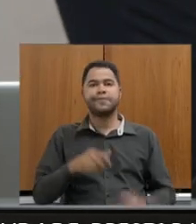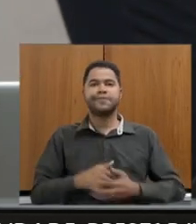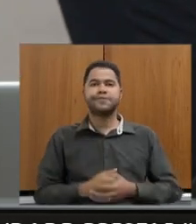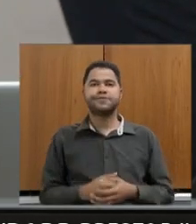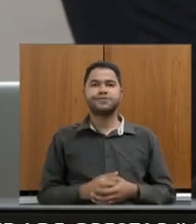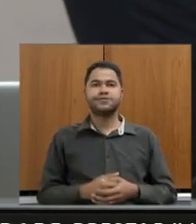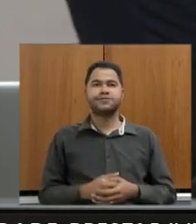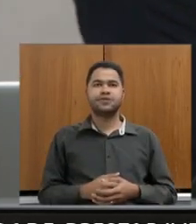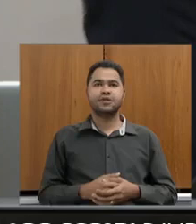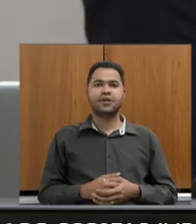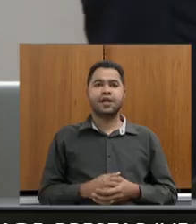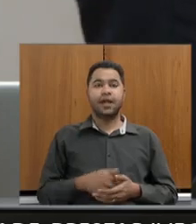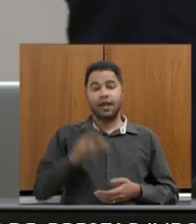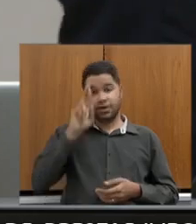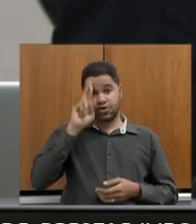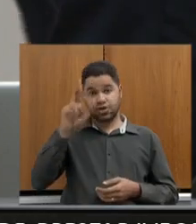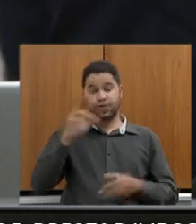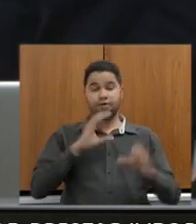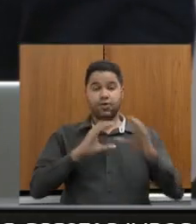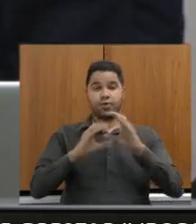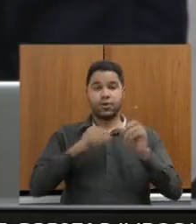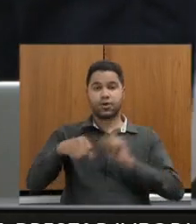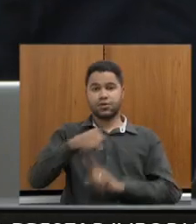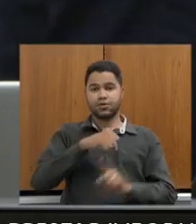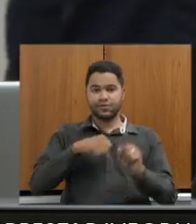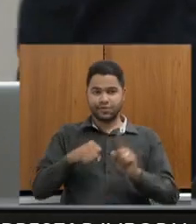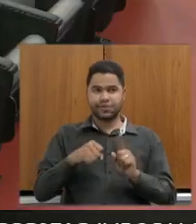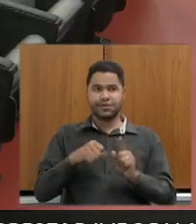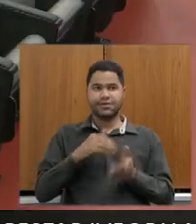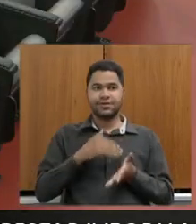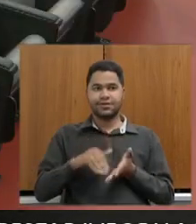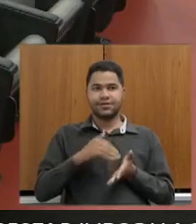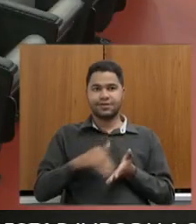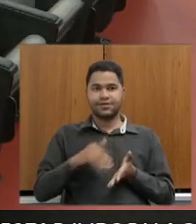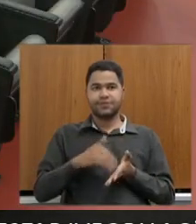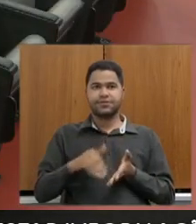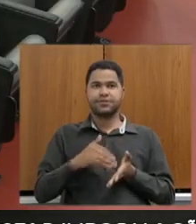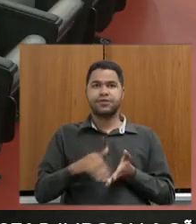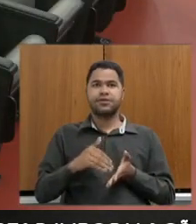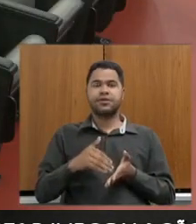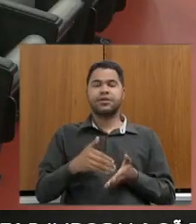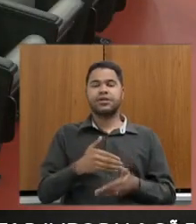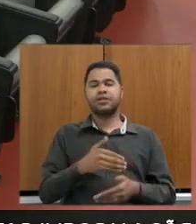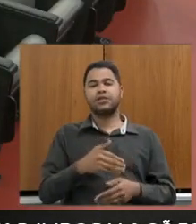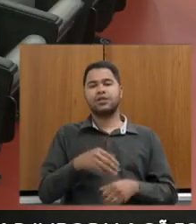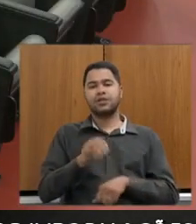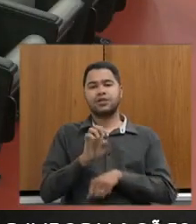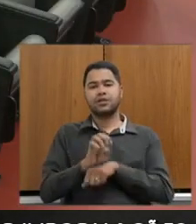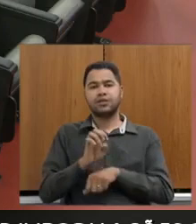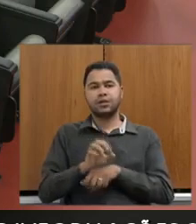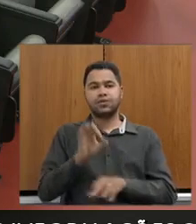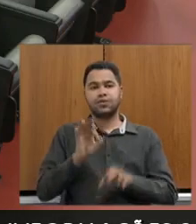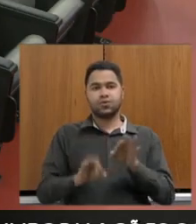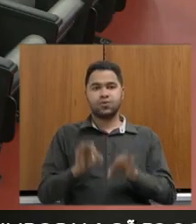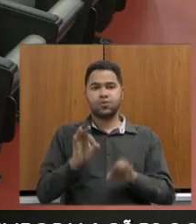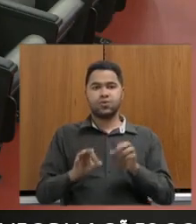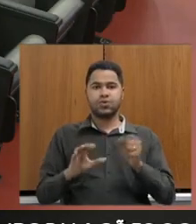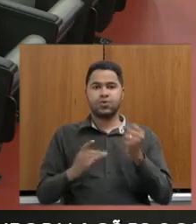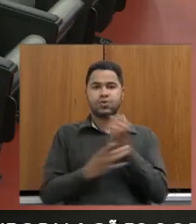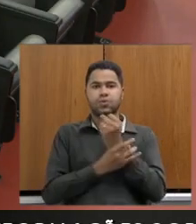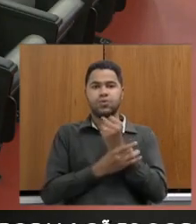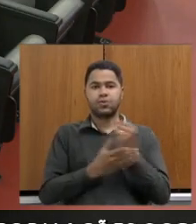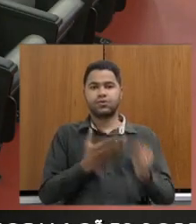Fernanda Leonel chefe da comunicação social da Secretaria de Estado de justiça e segurança